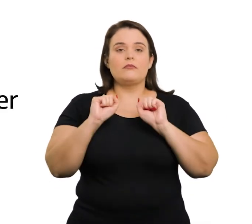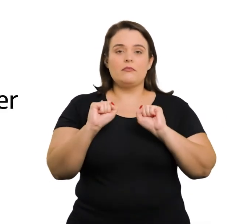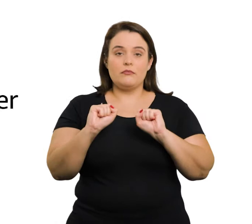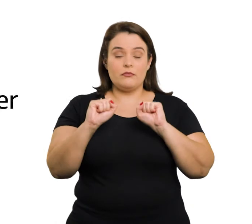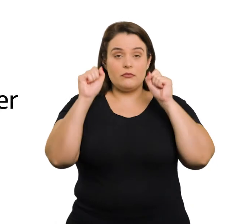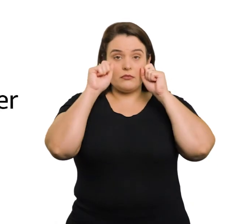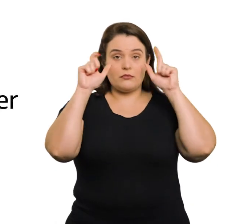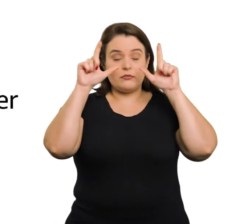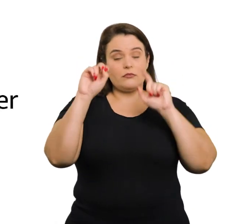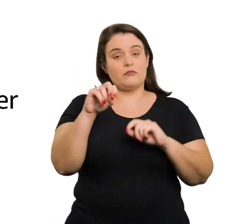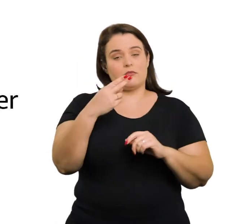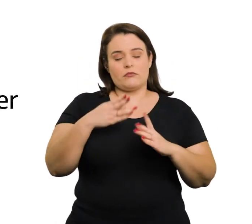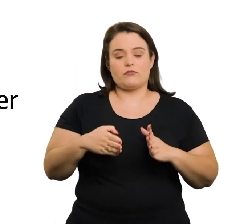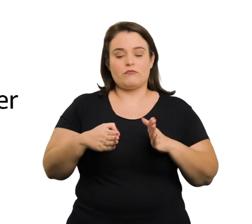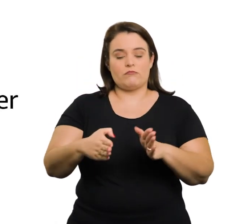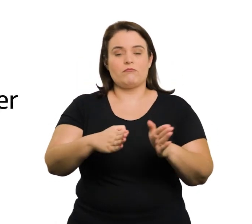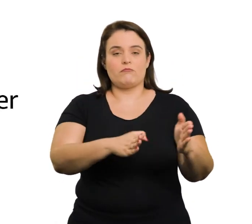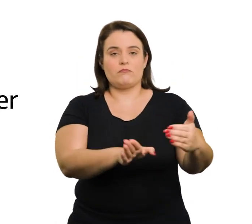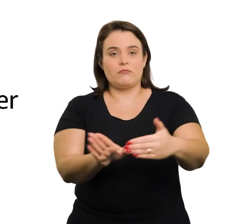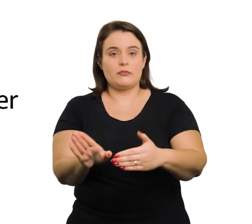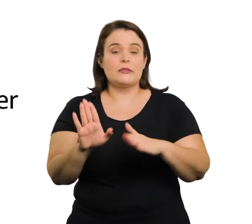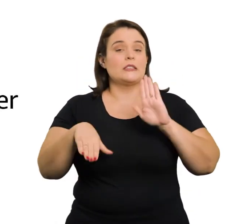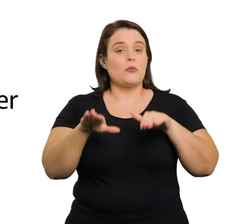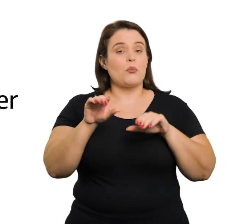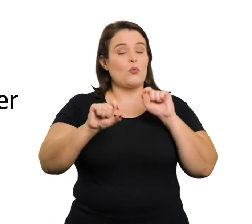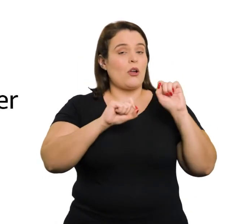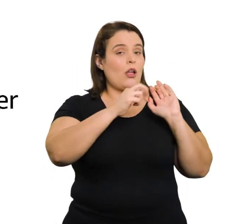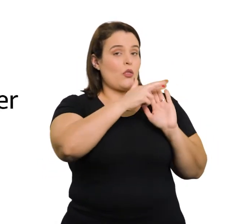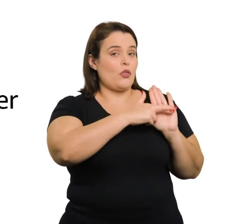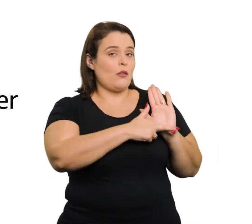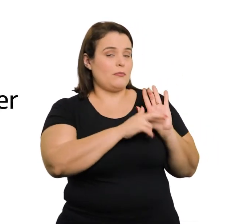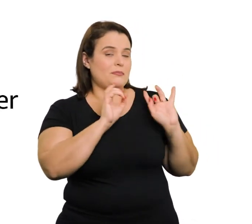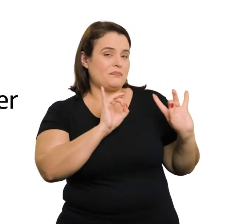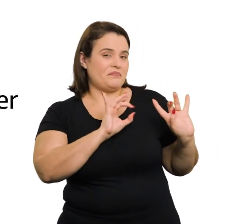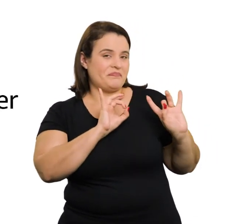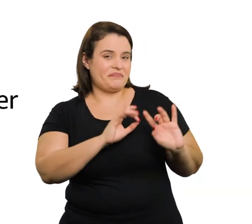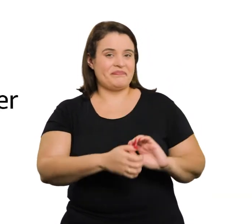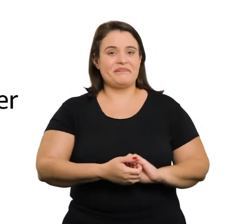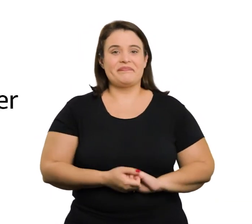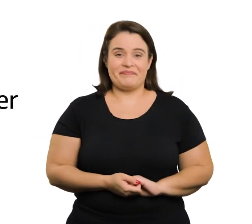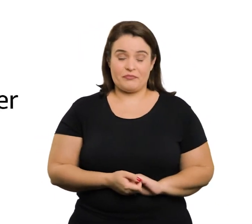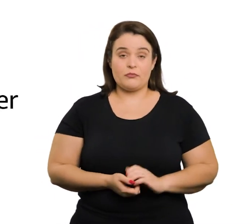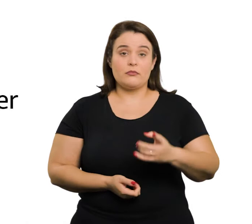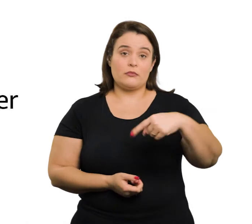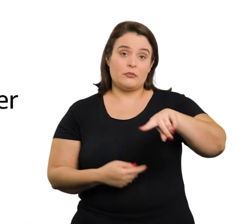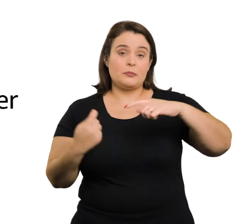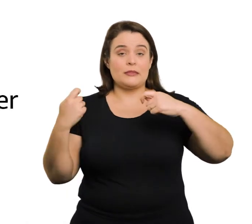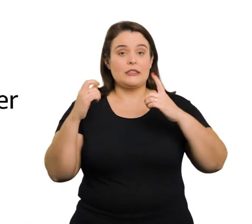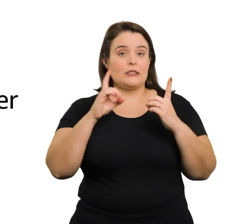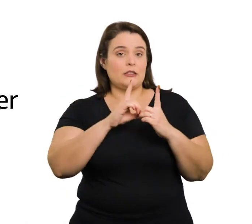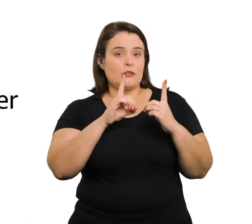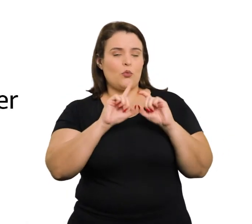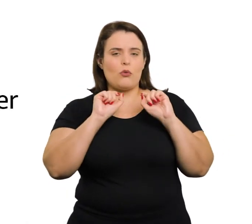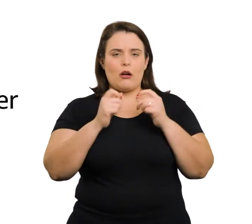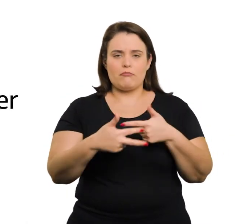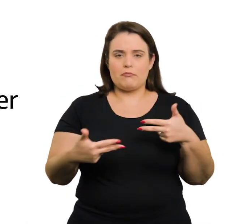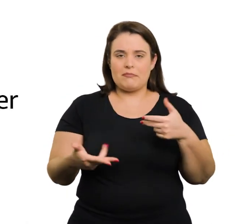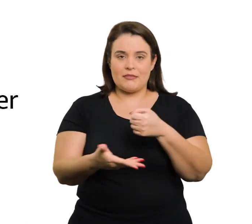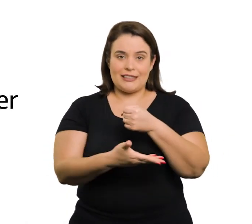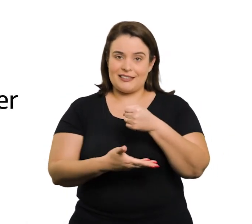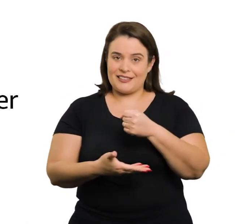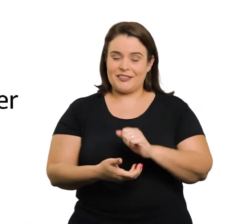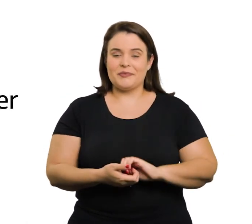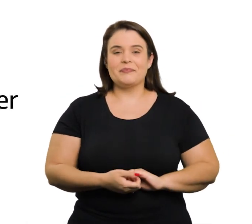e direcional, conforme critérios definidos em normas específicas. Ambos devem atender aos seguintes